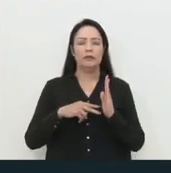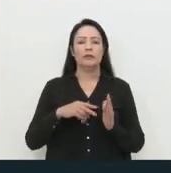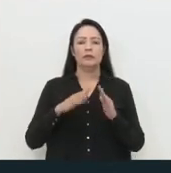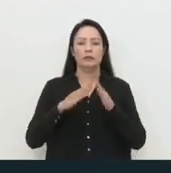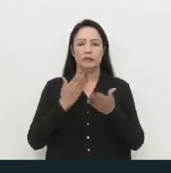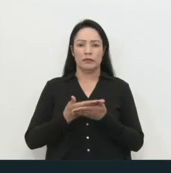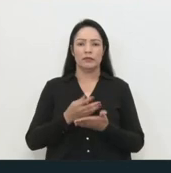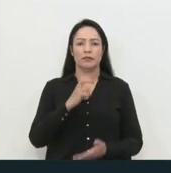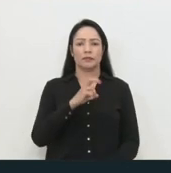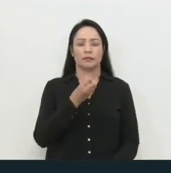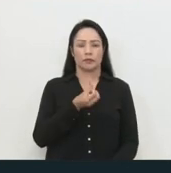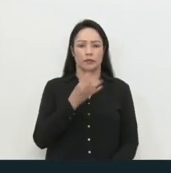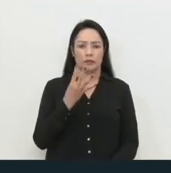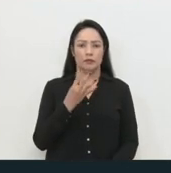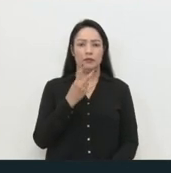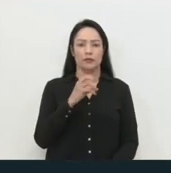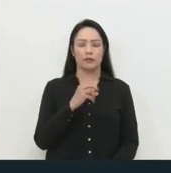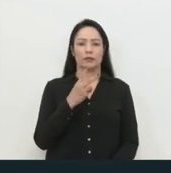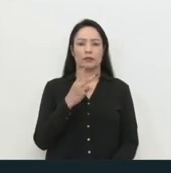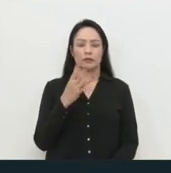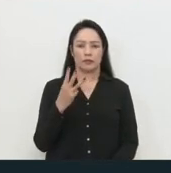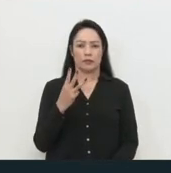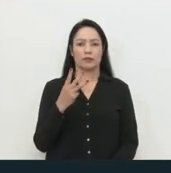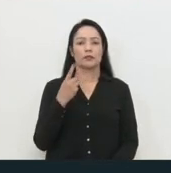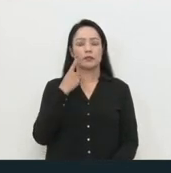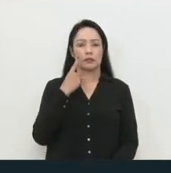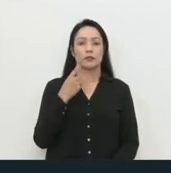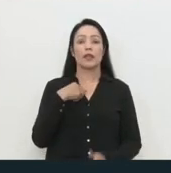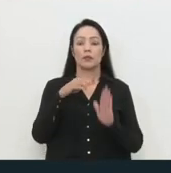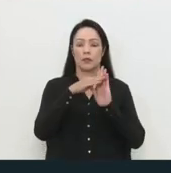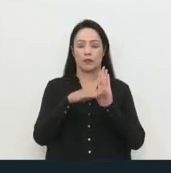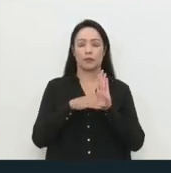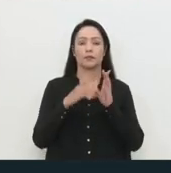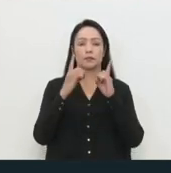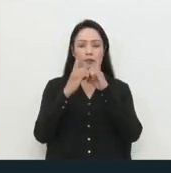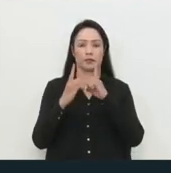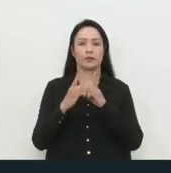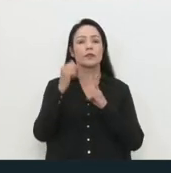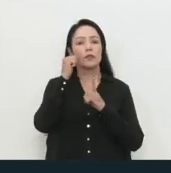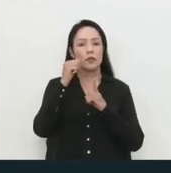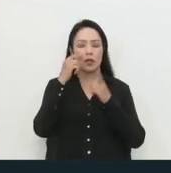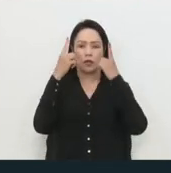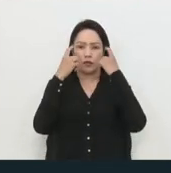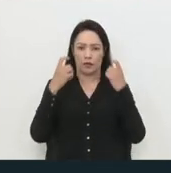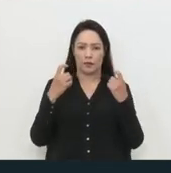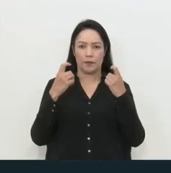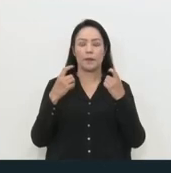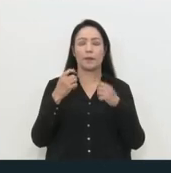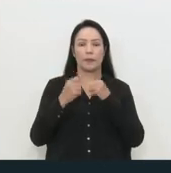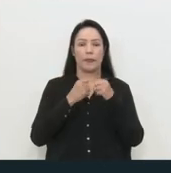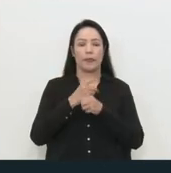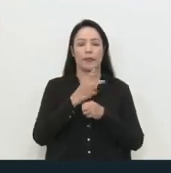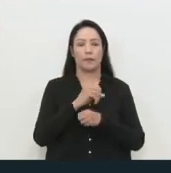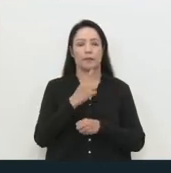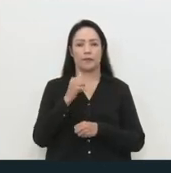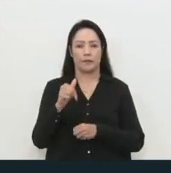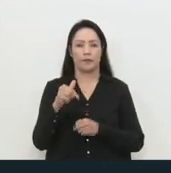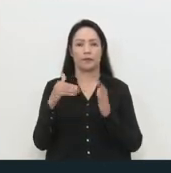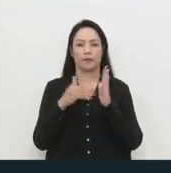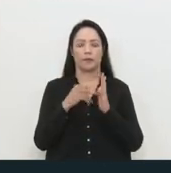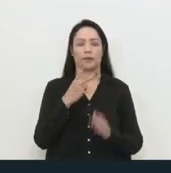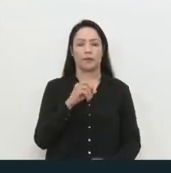494 2023 informações sobre a existência do programa de atendimento das Mulheres vítimas de Violência nos exercícios de 2017 a 2022